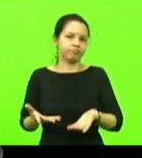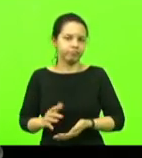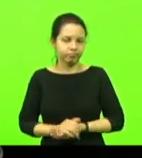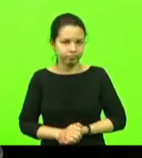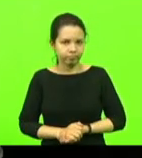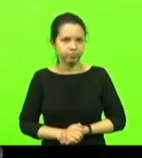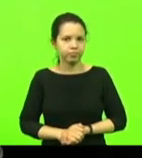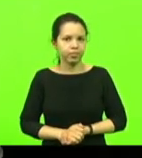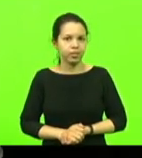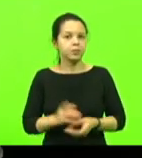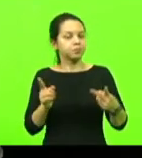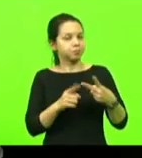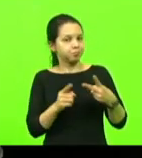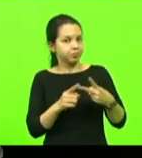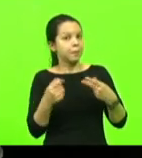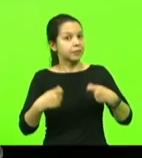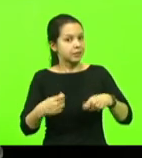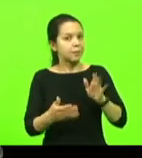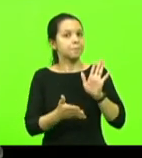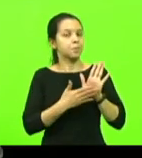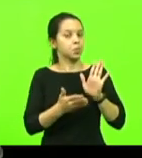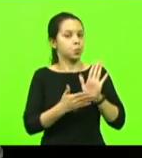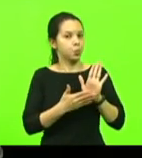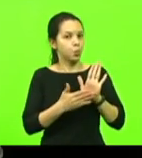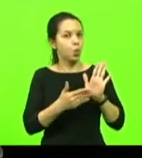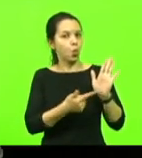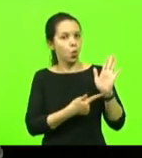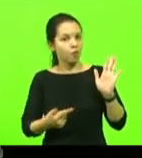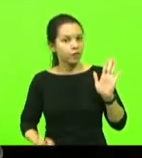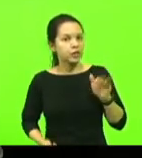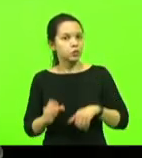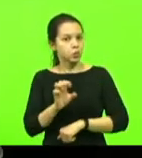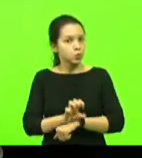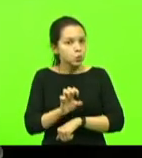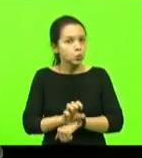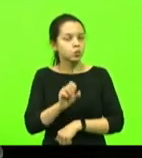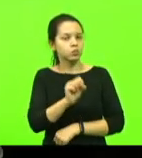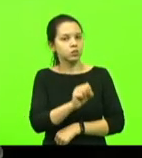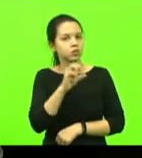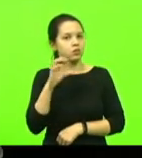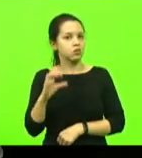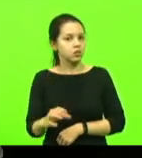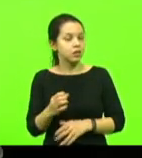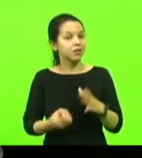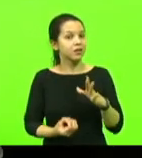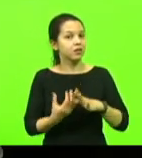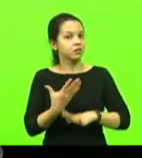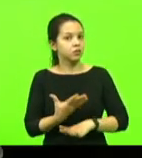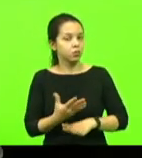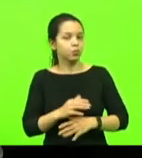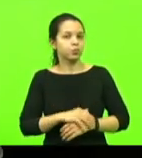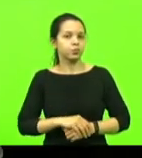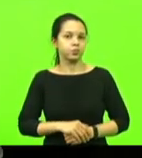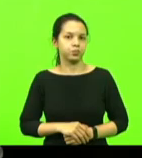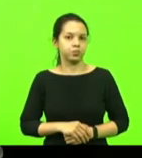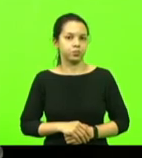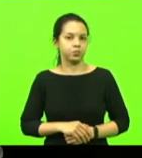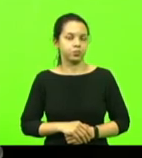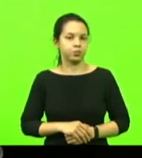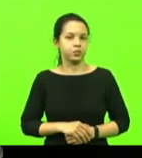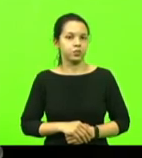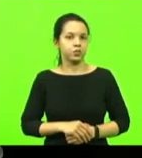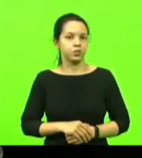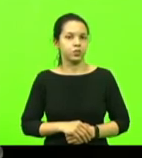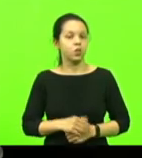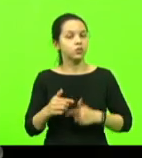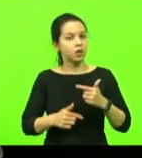Dois, propor ao governo do Estado de Santa Catarina a criação de um serviço ou programa